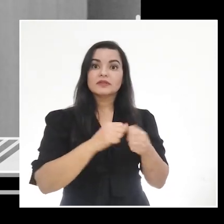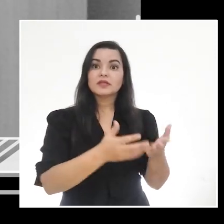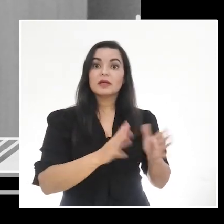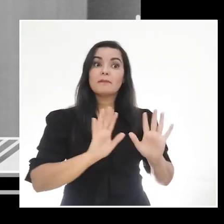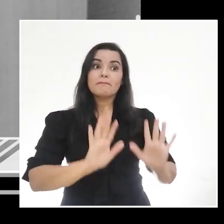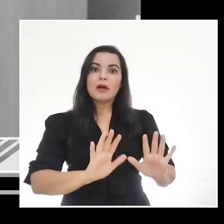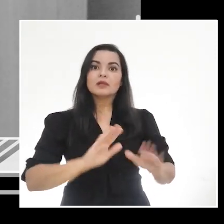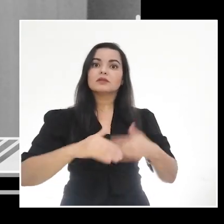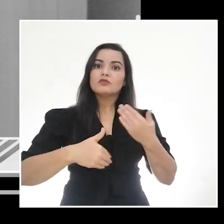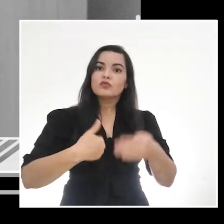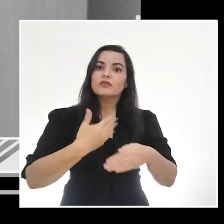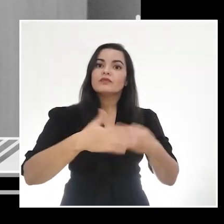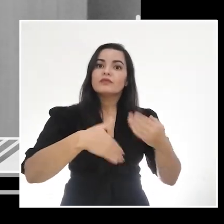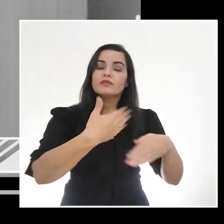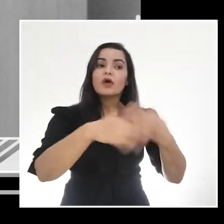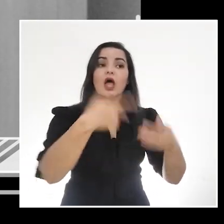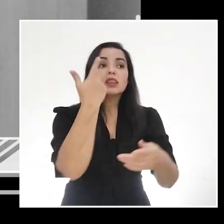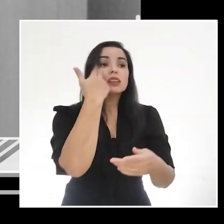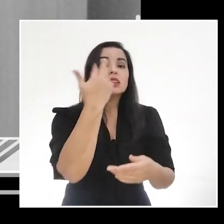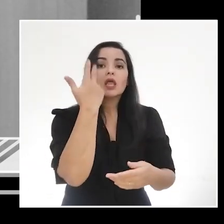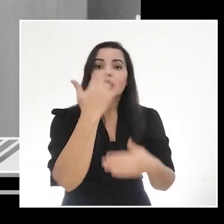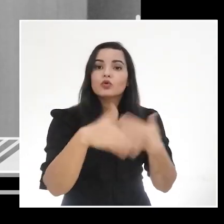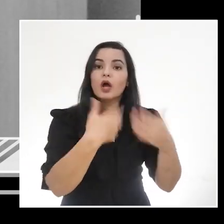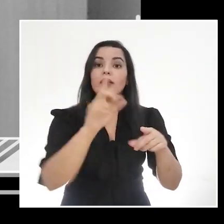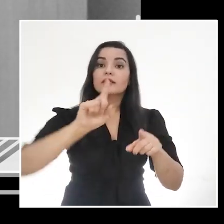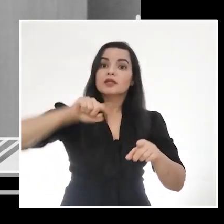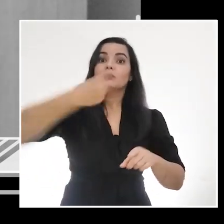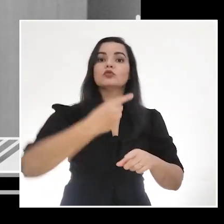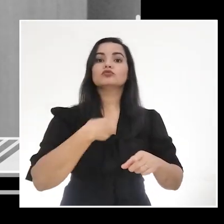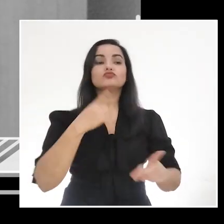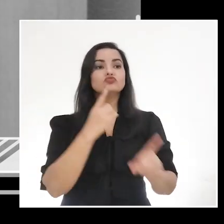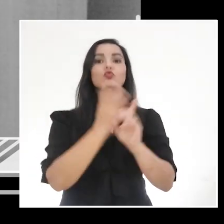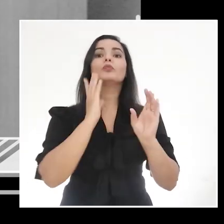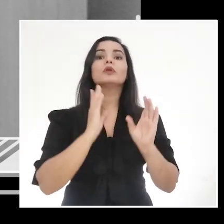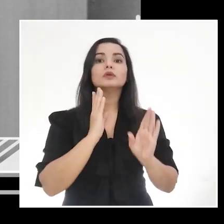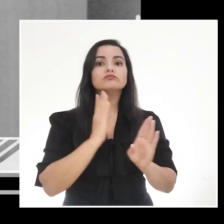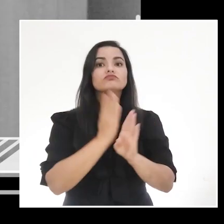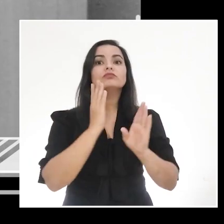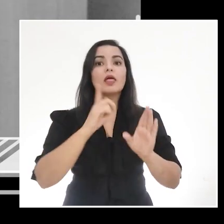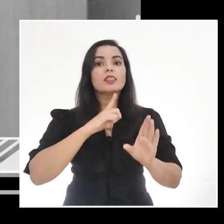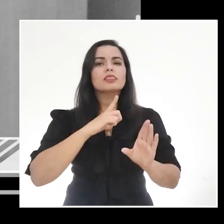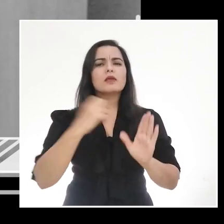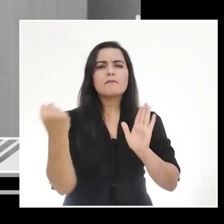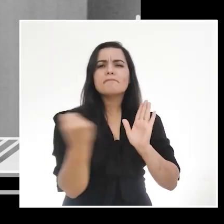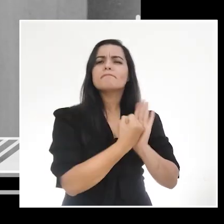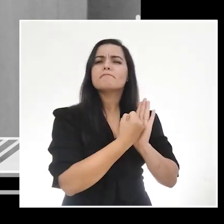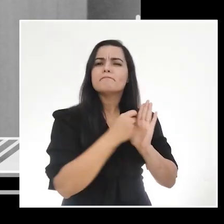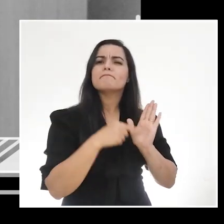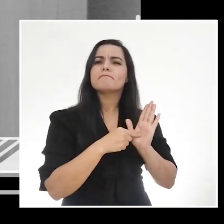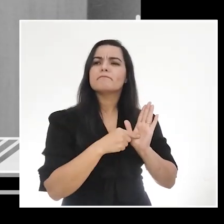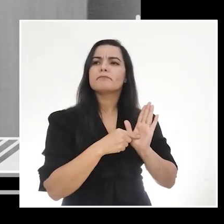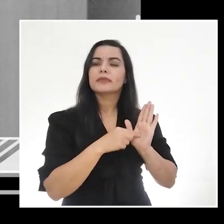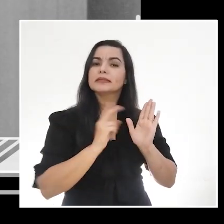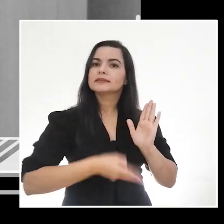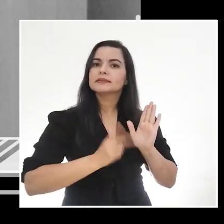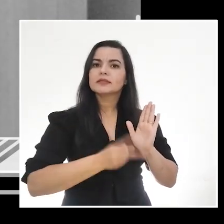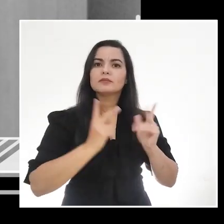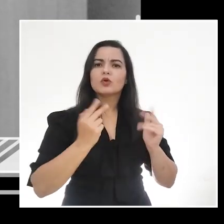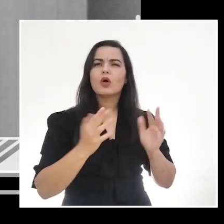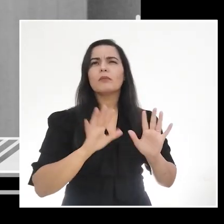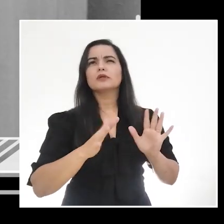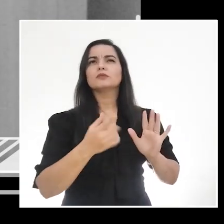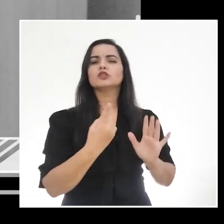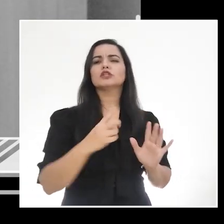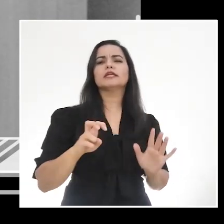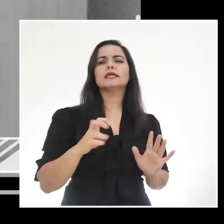sem saber, assim, que era para ser assim, e a coisa foi se tornando natural, até que eu descobri,